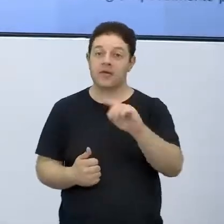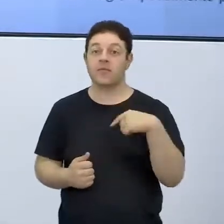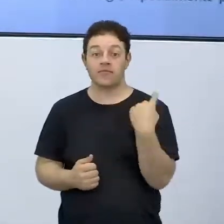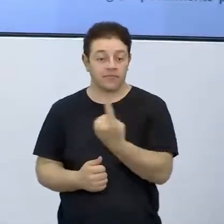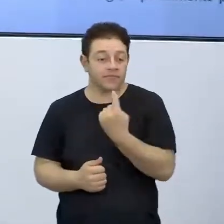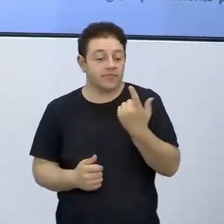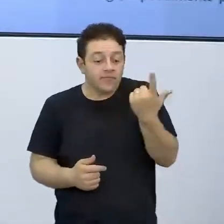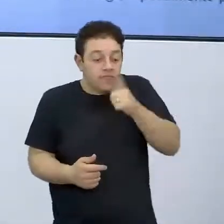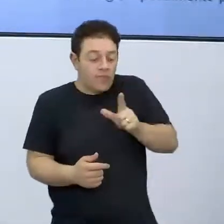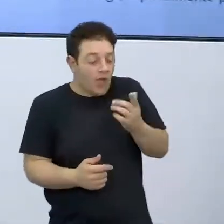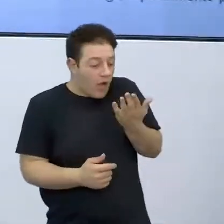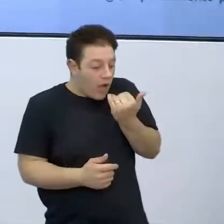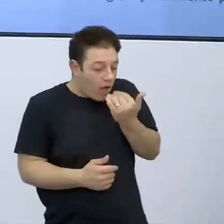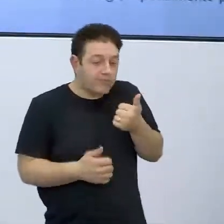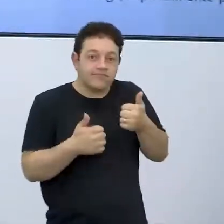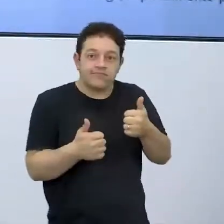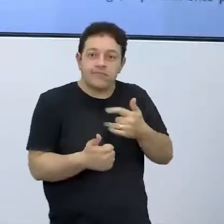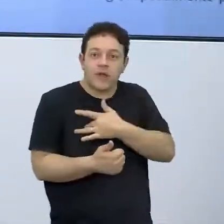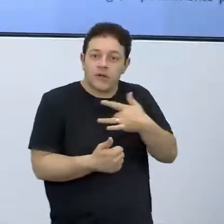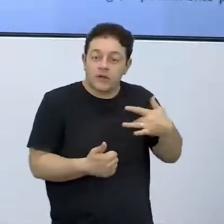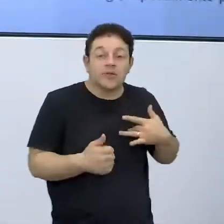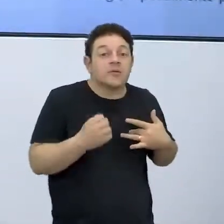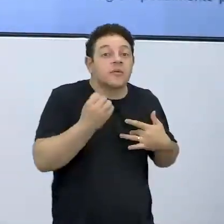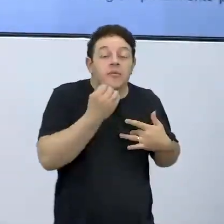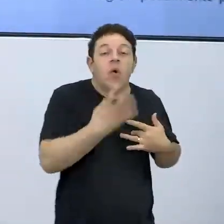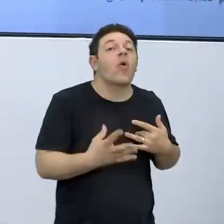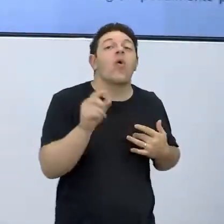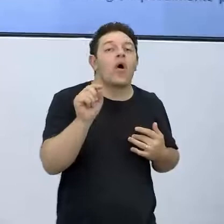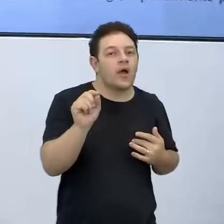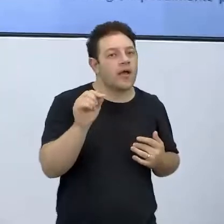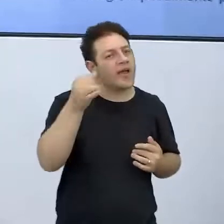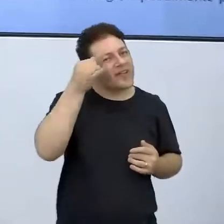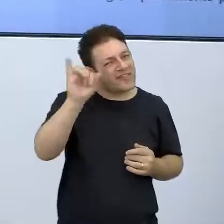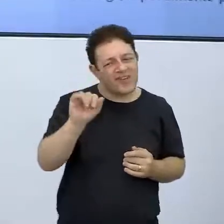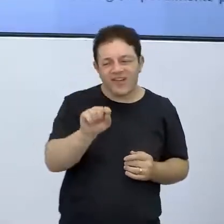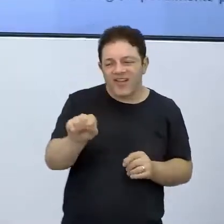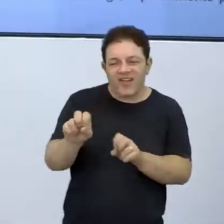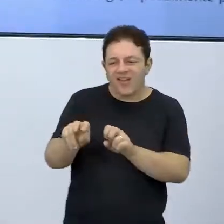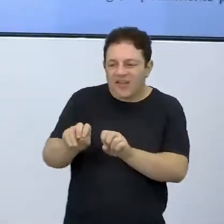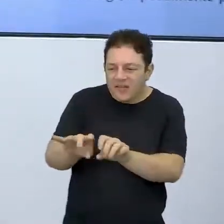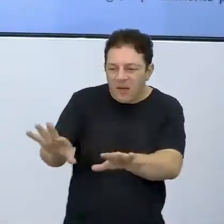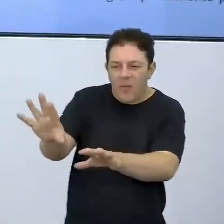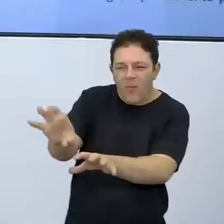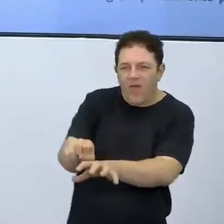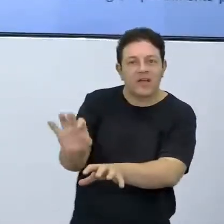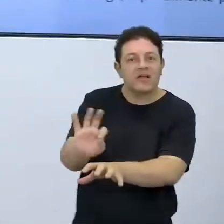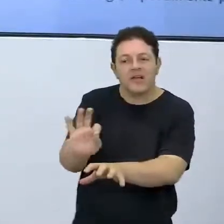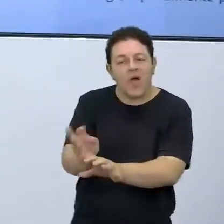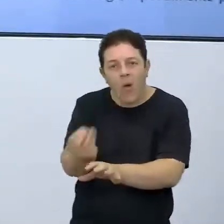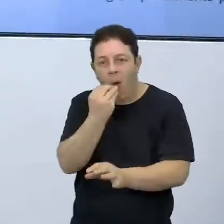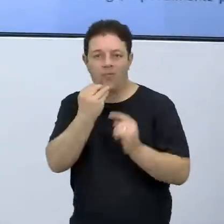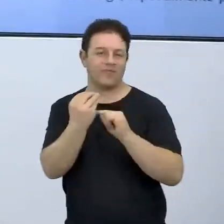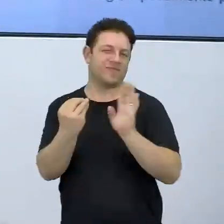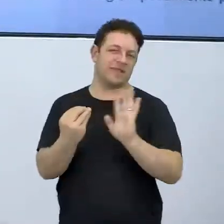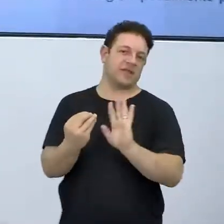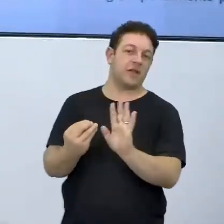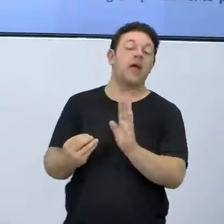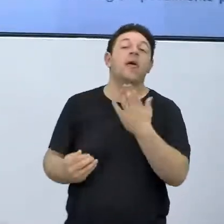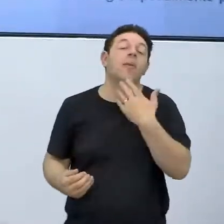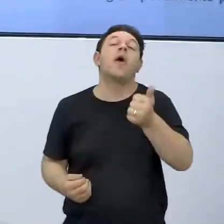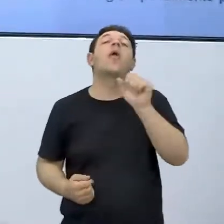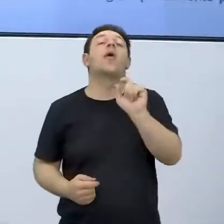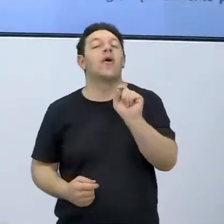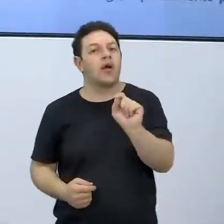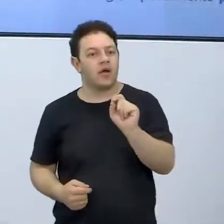alimentação saudável, o ideal seria que a gente não consumisse esses produtos contaminados. O ideal seria que a gente então consumisse